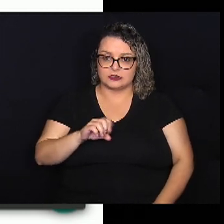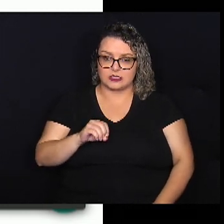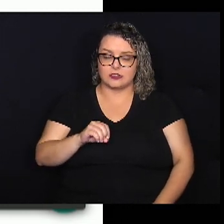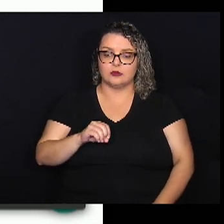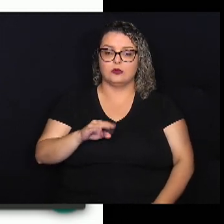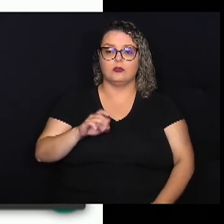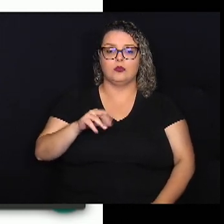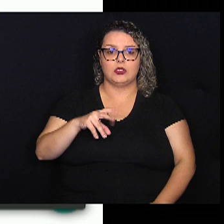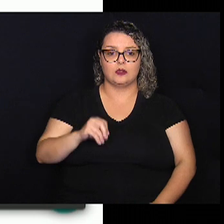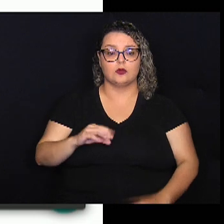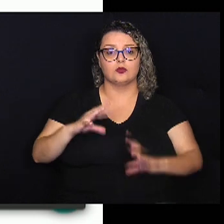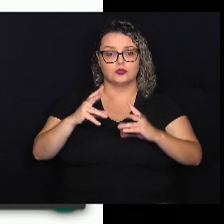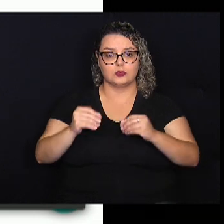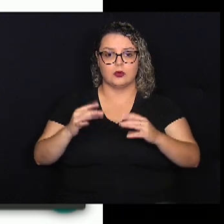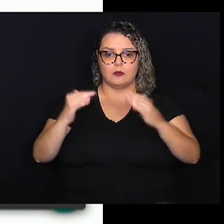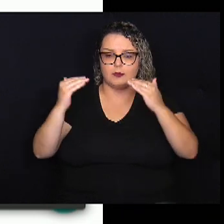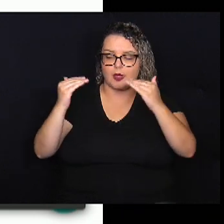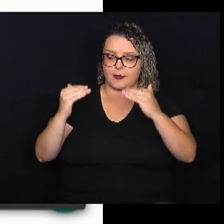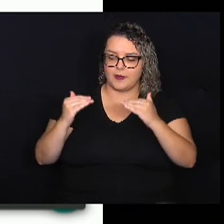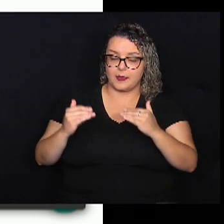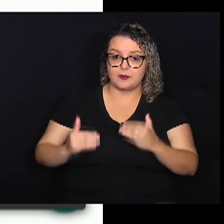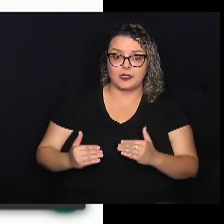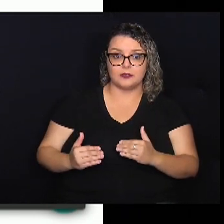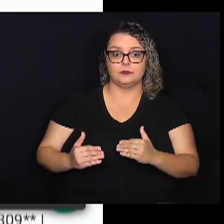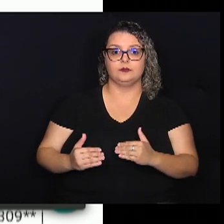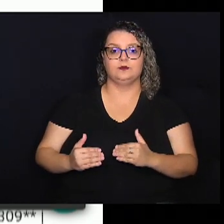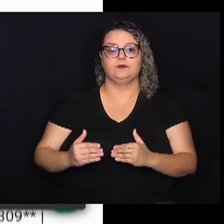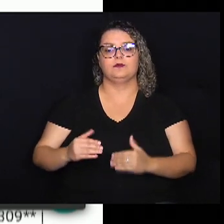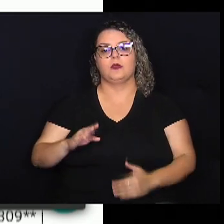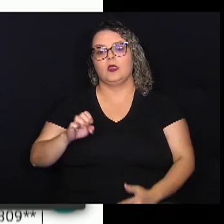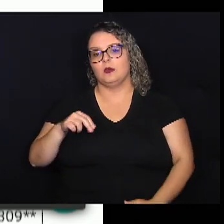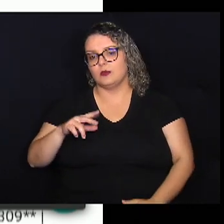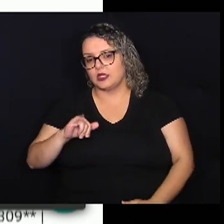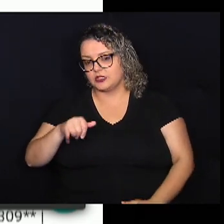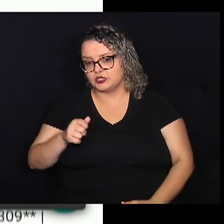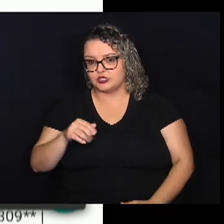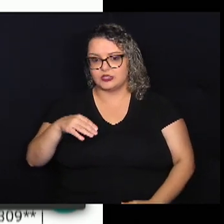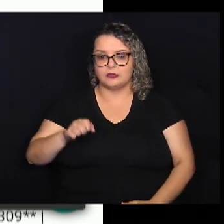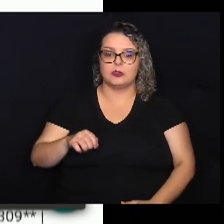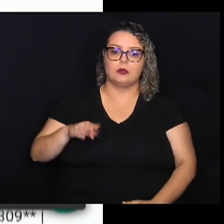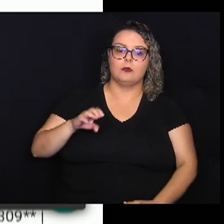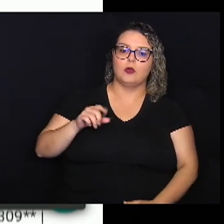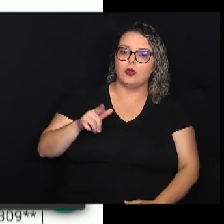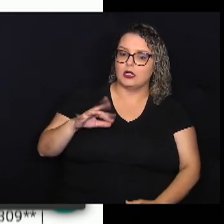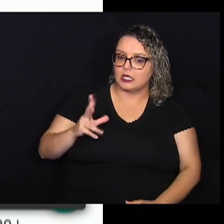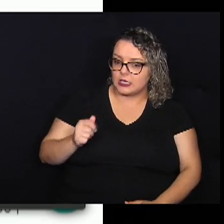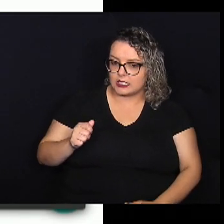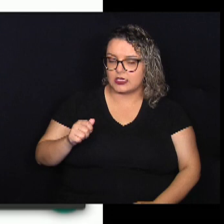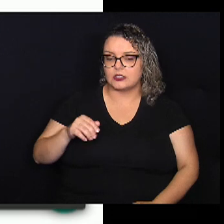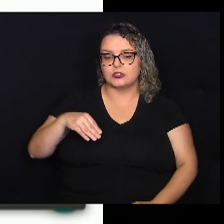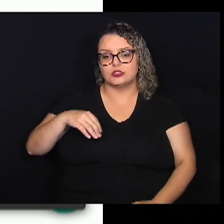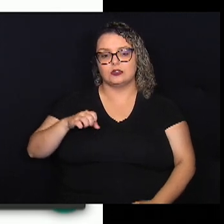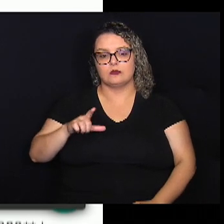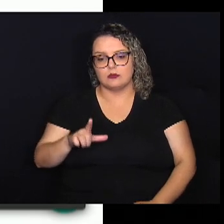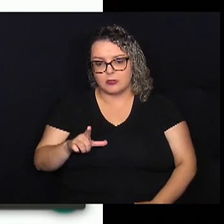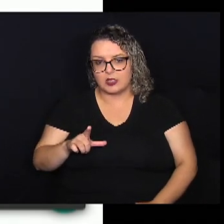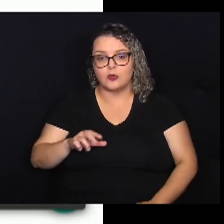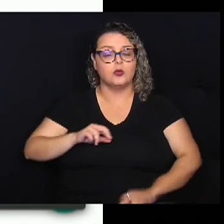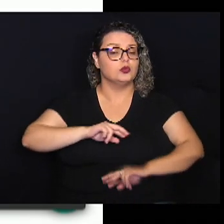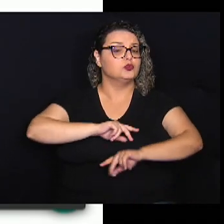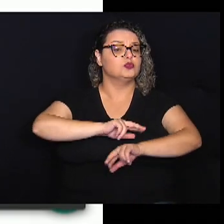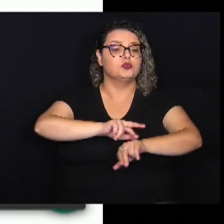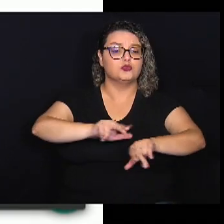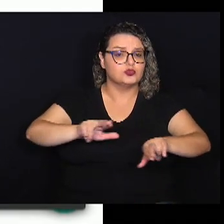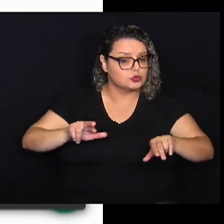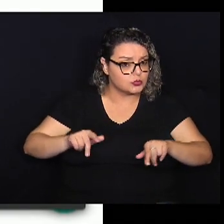abaixo dessas sessões, olha, da CI Benjamin Constant, da Bolinha de Mel, Hermínia Risse, todas